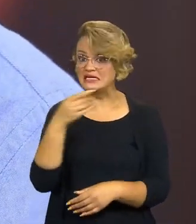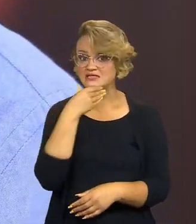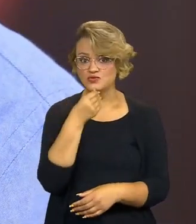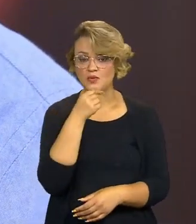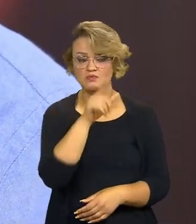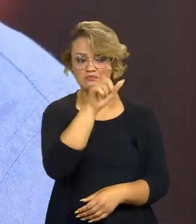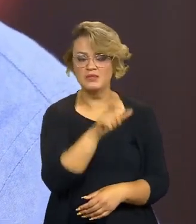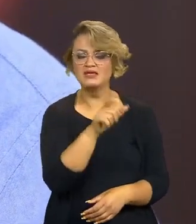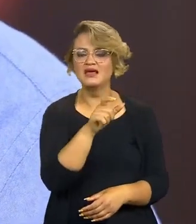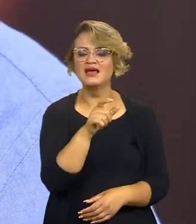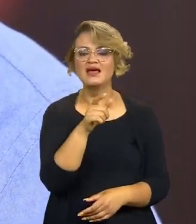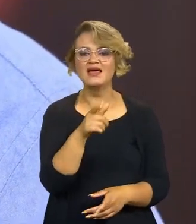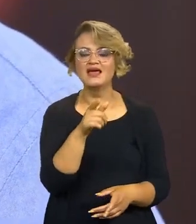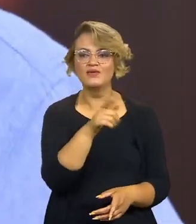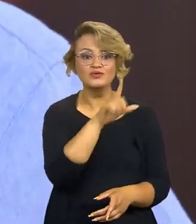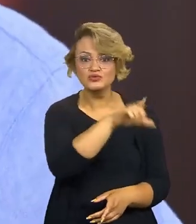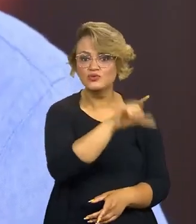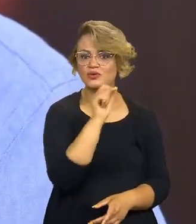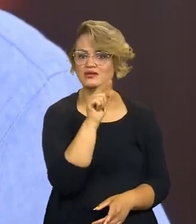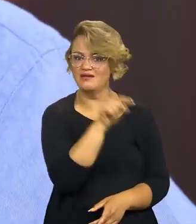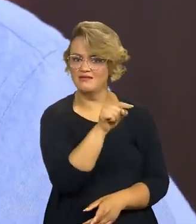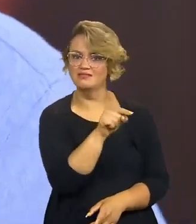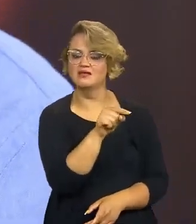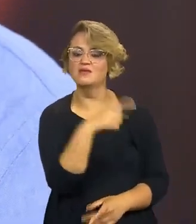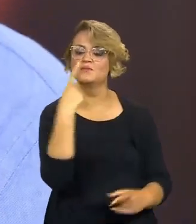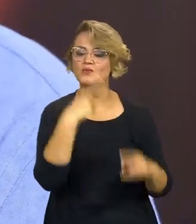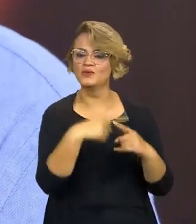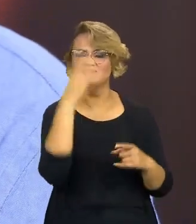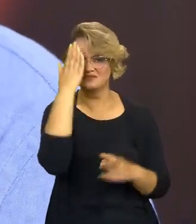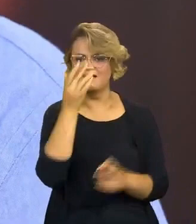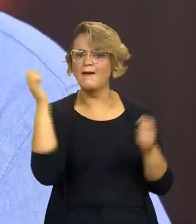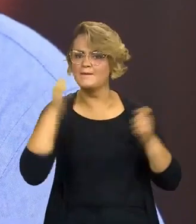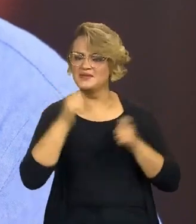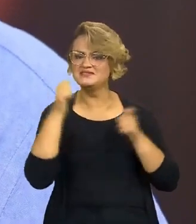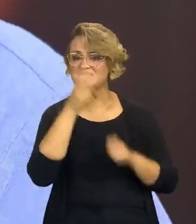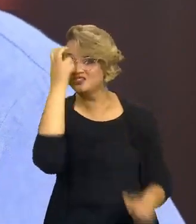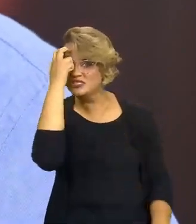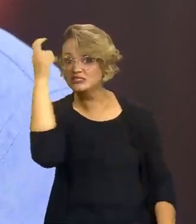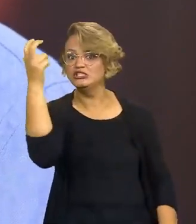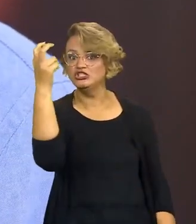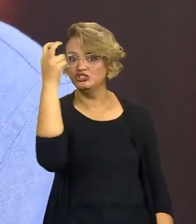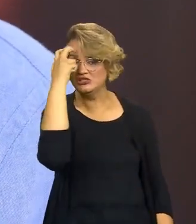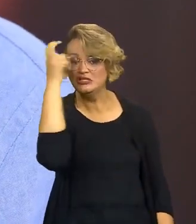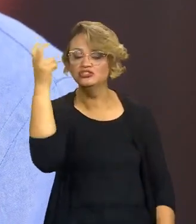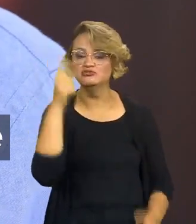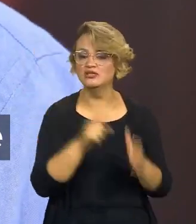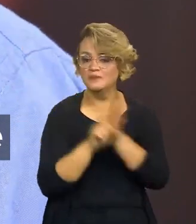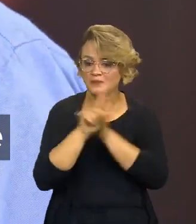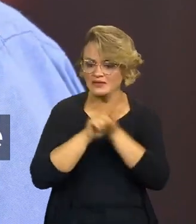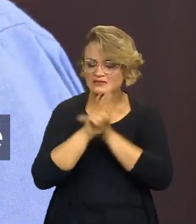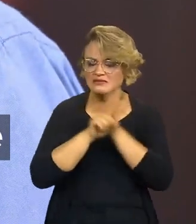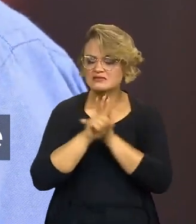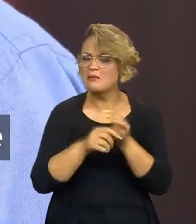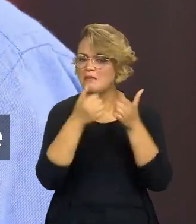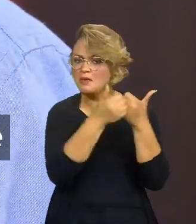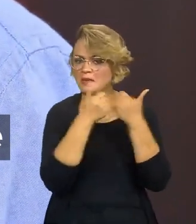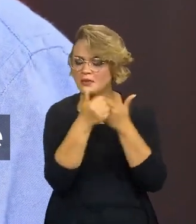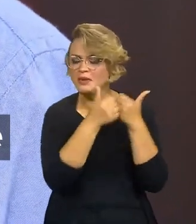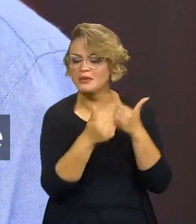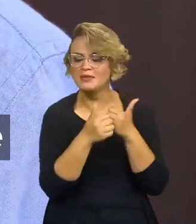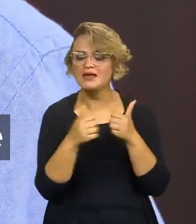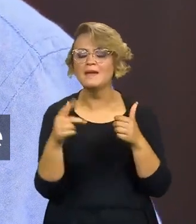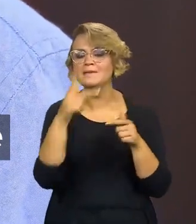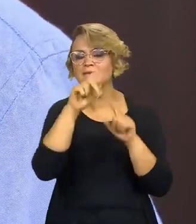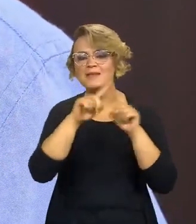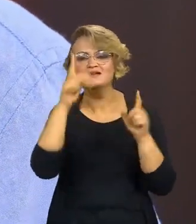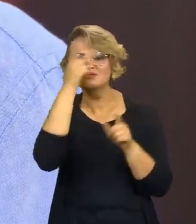escolhi ele porque eu confio na capacidade intelectual dele ele é um pesquisador exímio agora algumas pessoas que